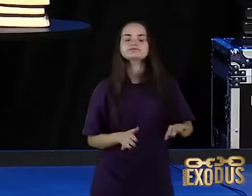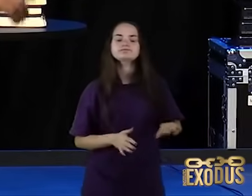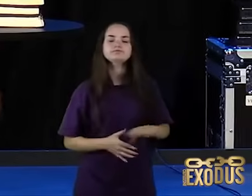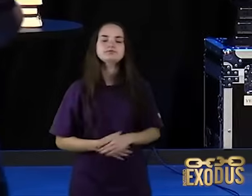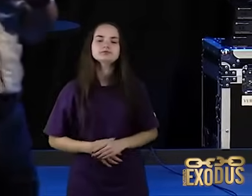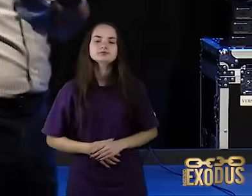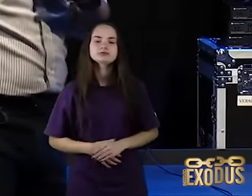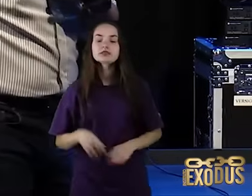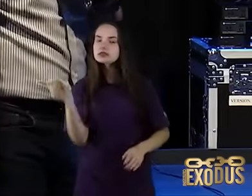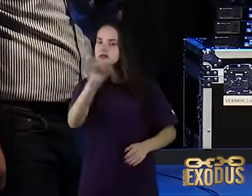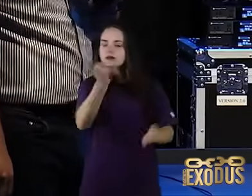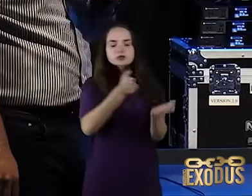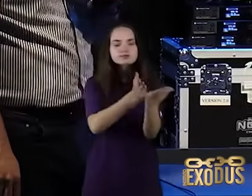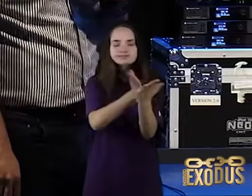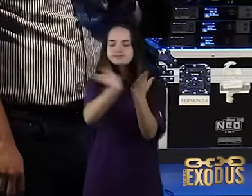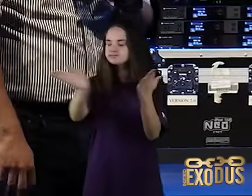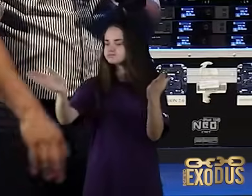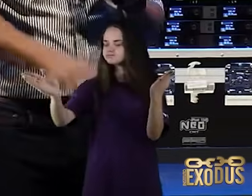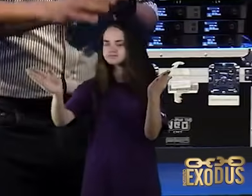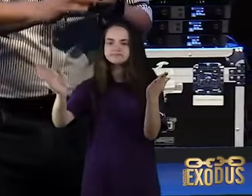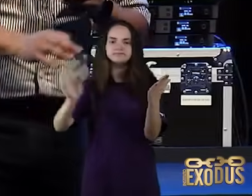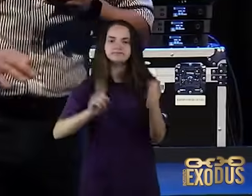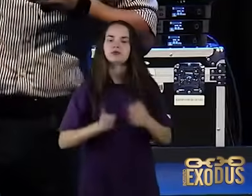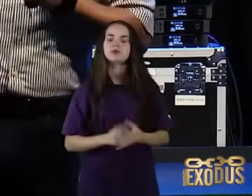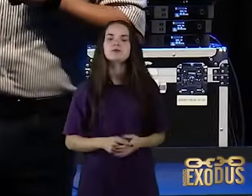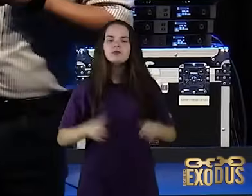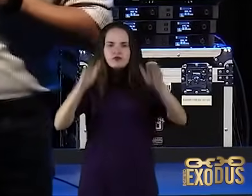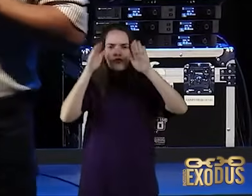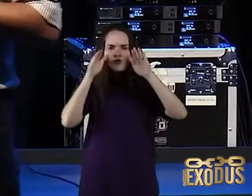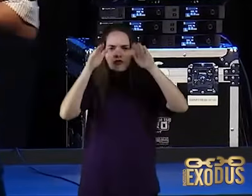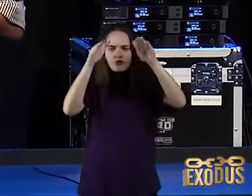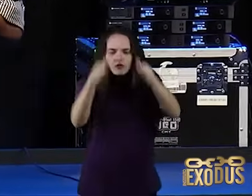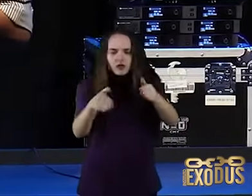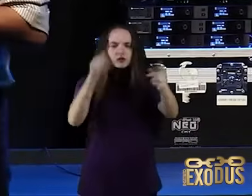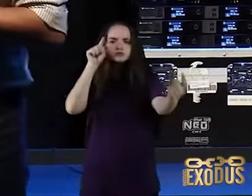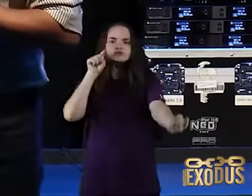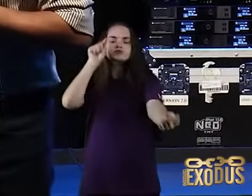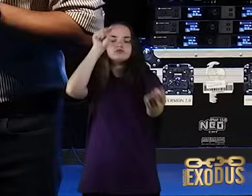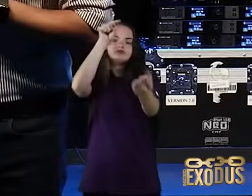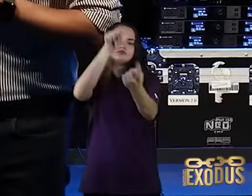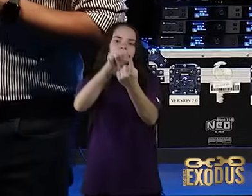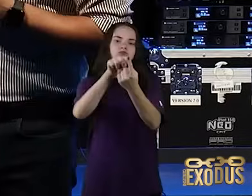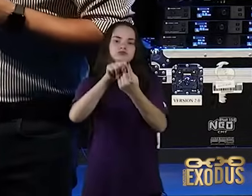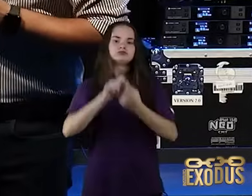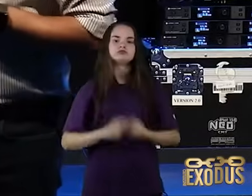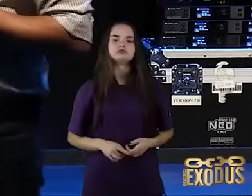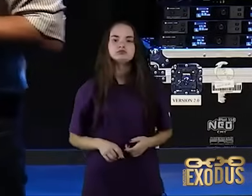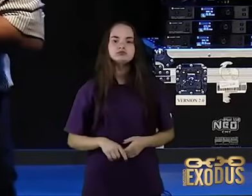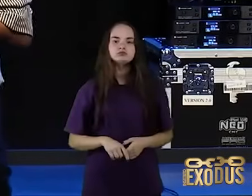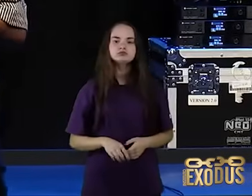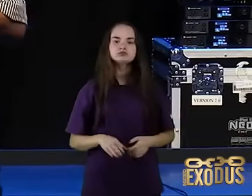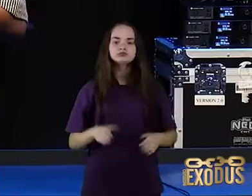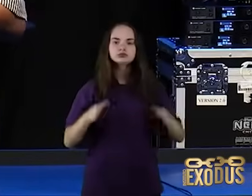se desvie foco naquilo que você